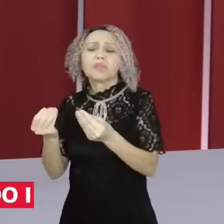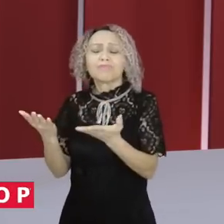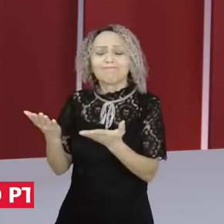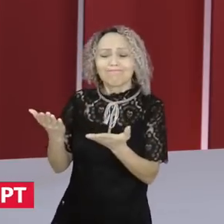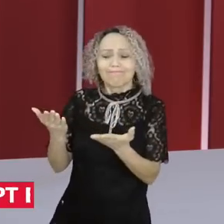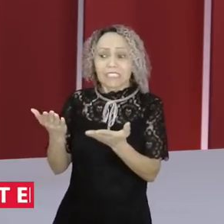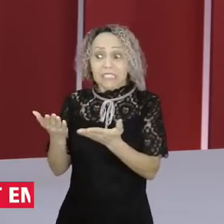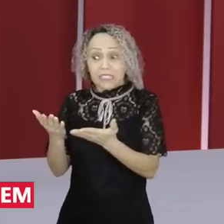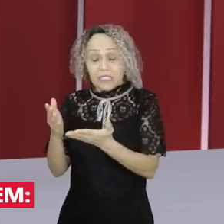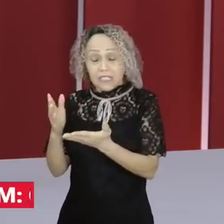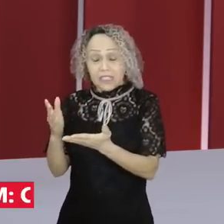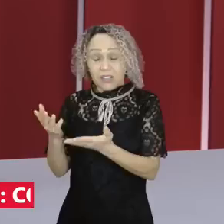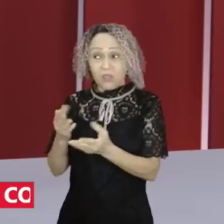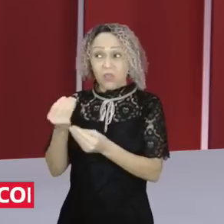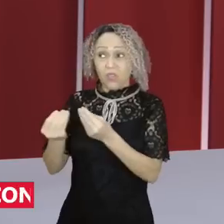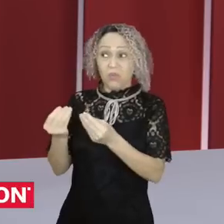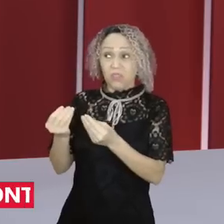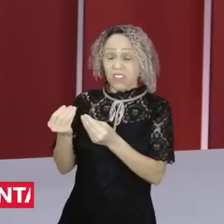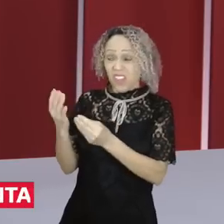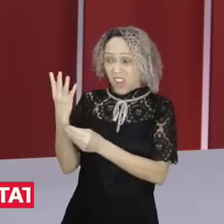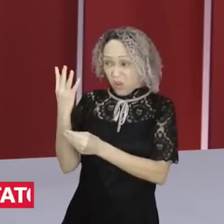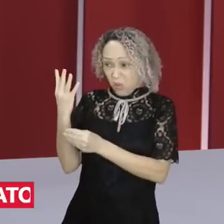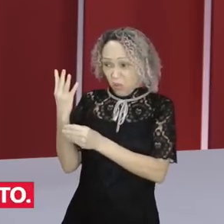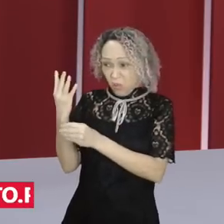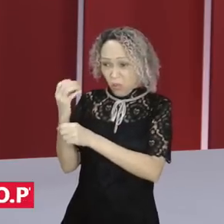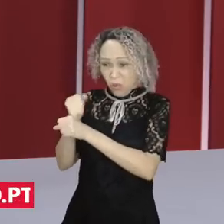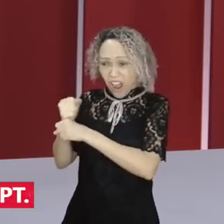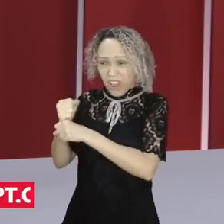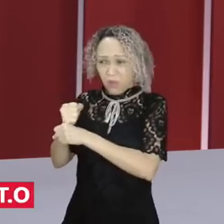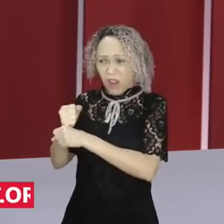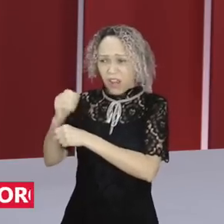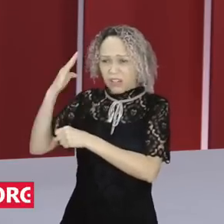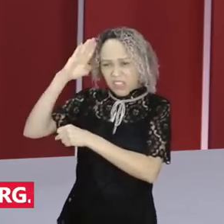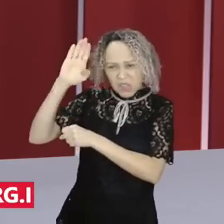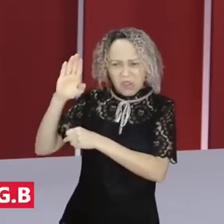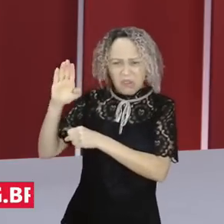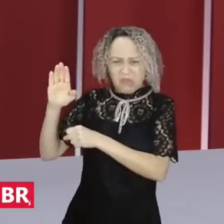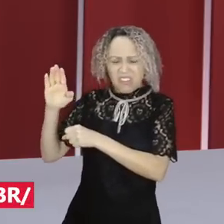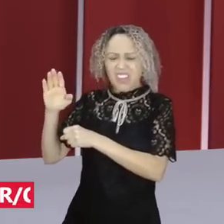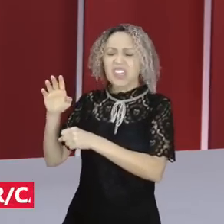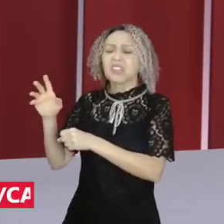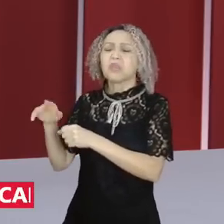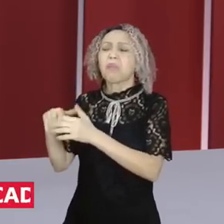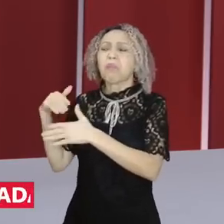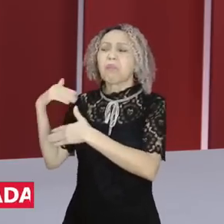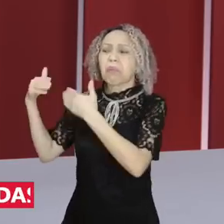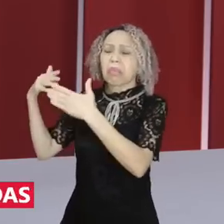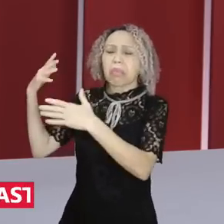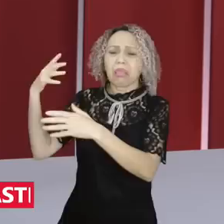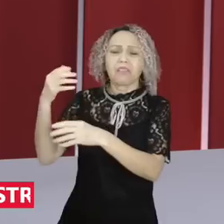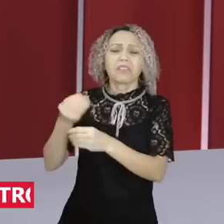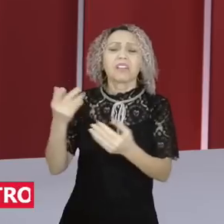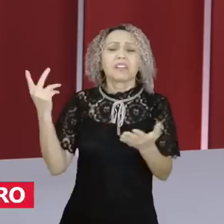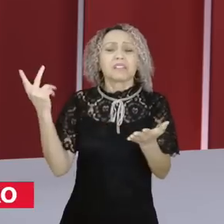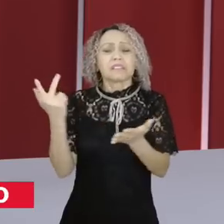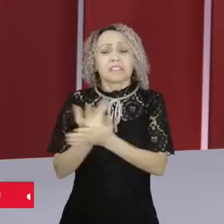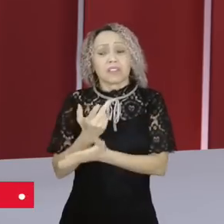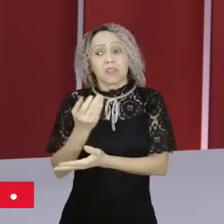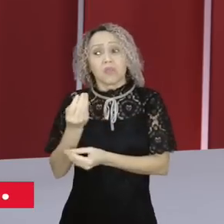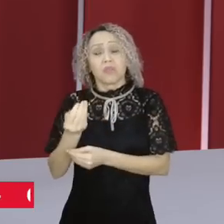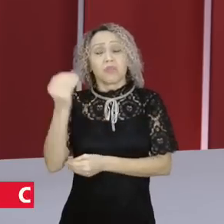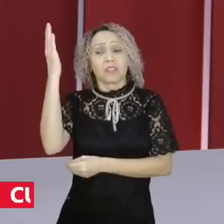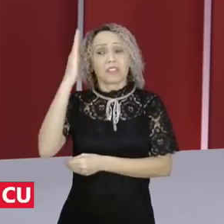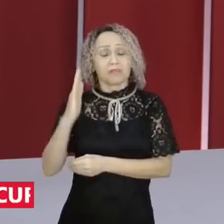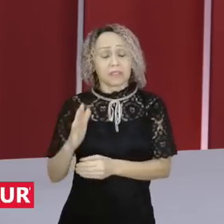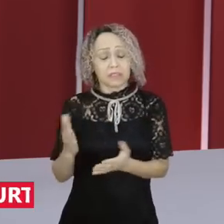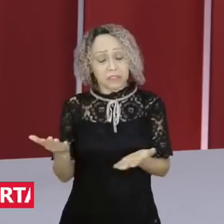né, a situação do país após esses 4 anos aí de desgoverno. E uma notícia, infelizmente, muito triste aqui de última hora. Mais